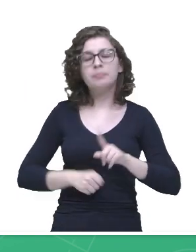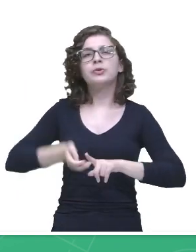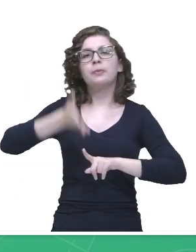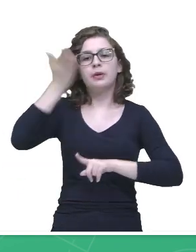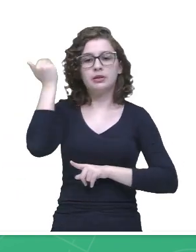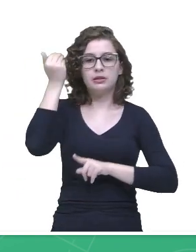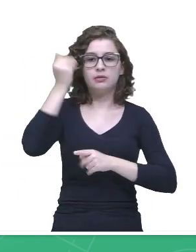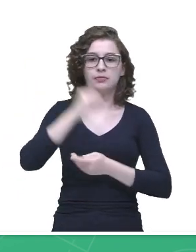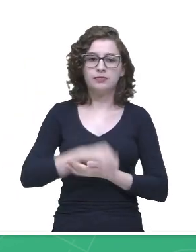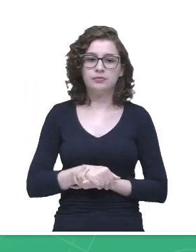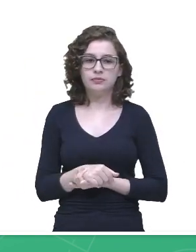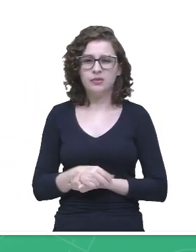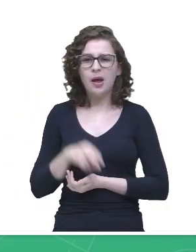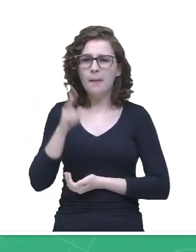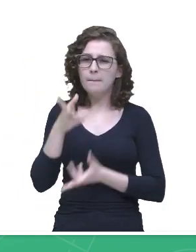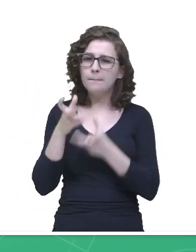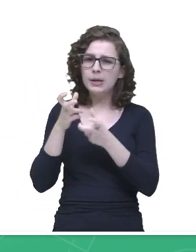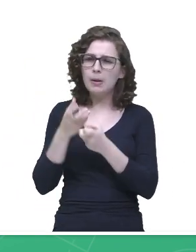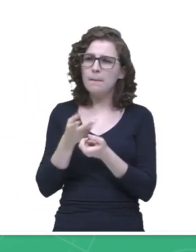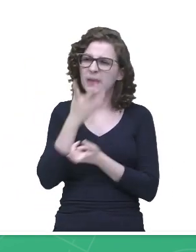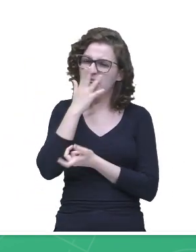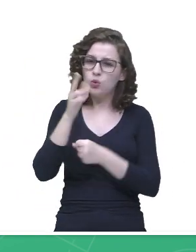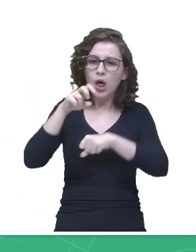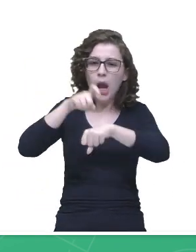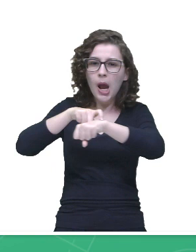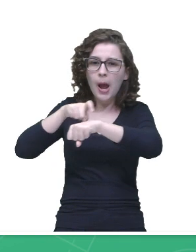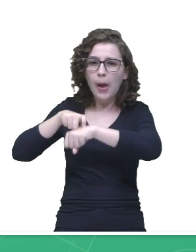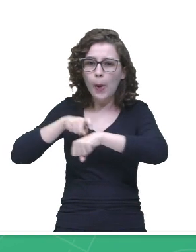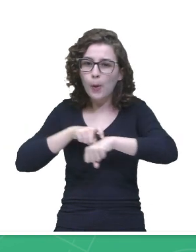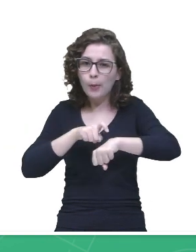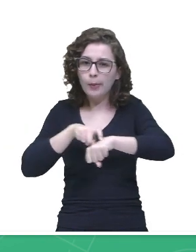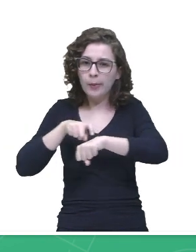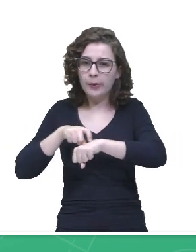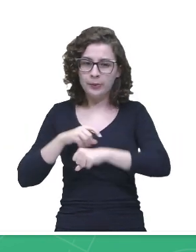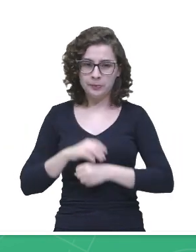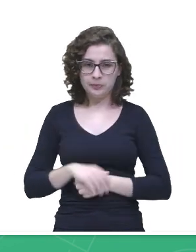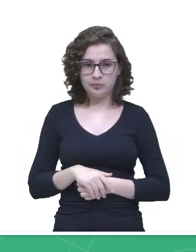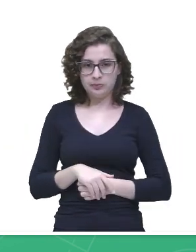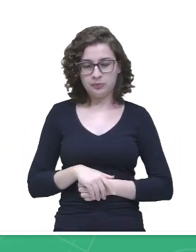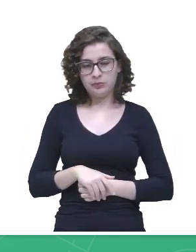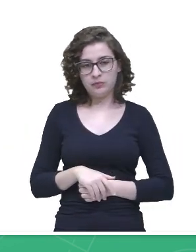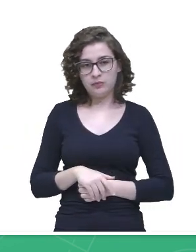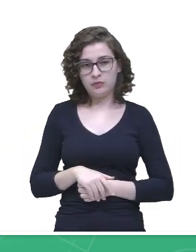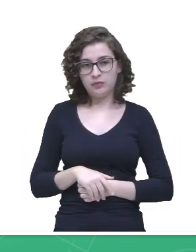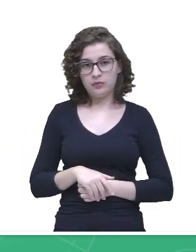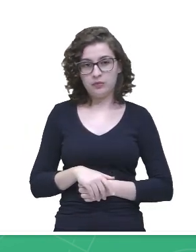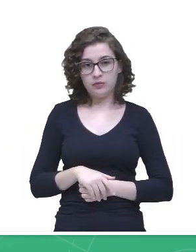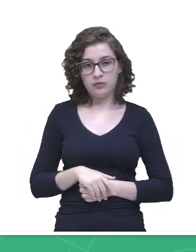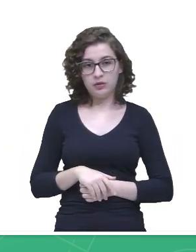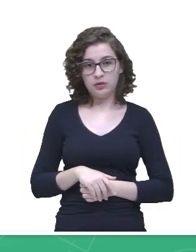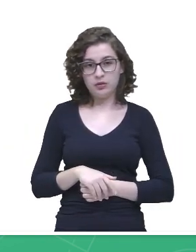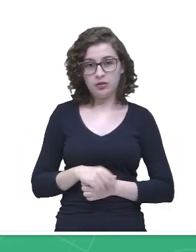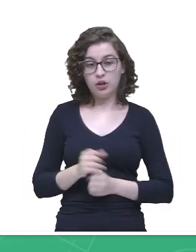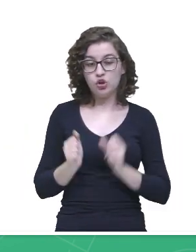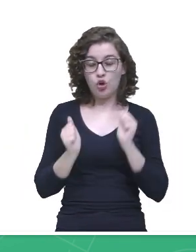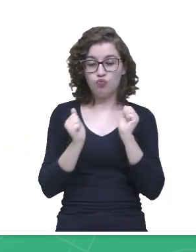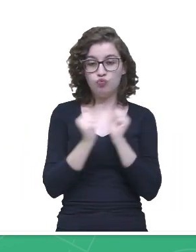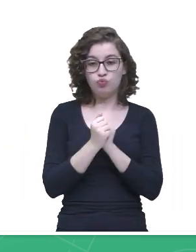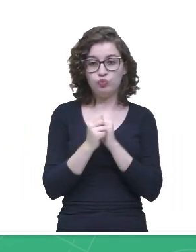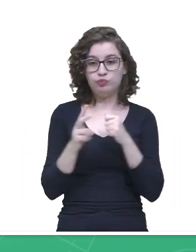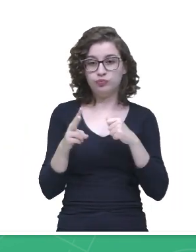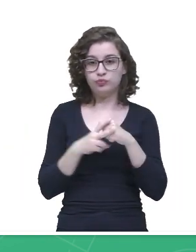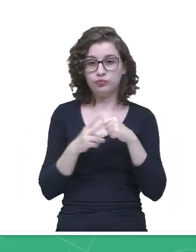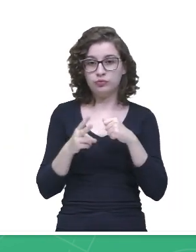percebe? Ele está marcando o tempo. Isso é o marcador temporal, ok? E ele atrai o verbo, fazendo com que